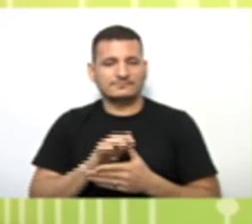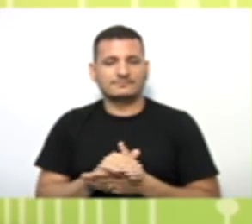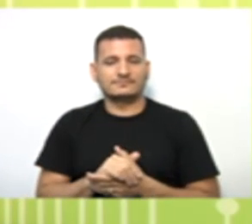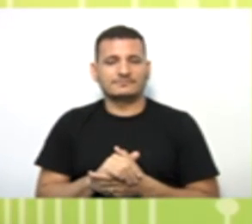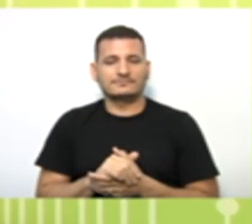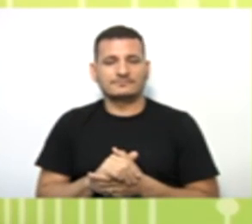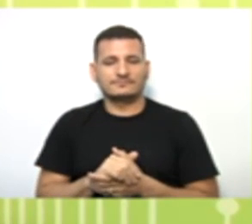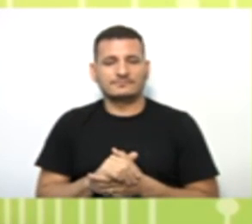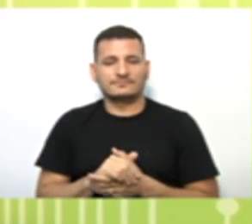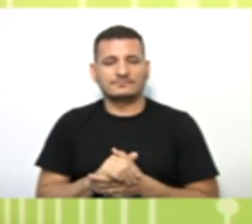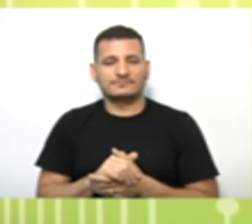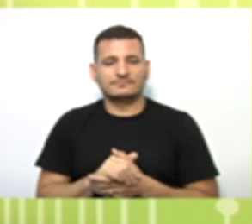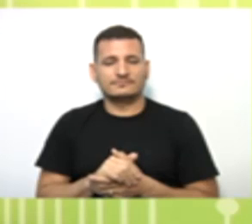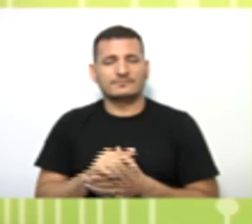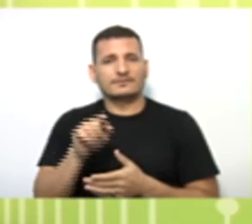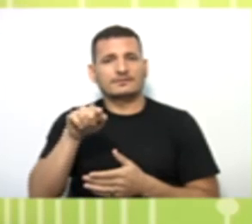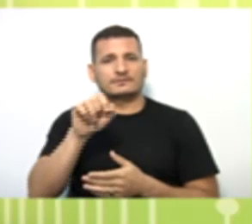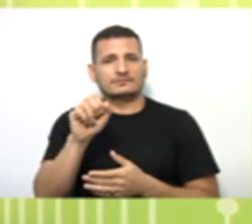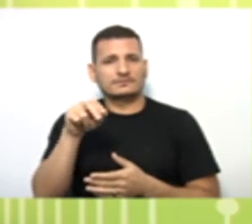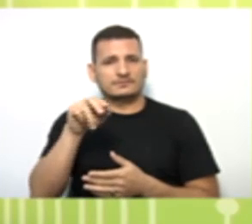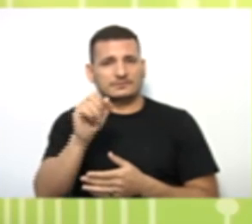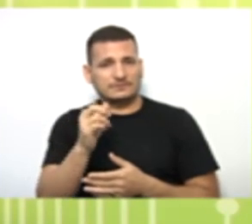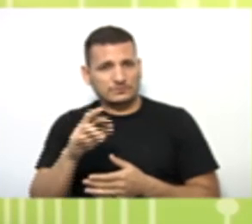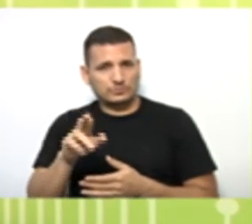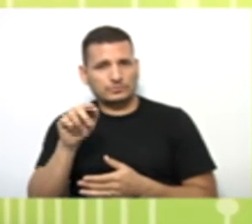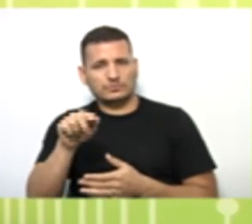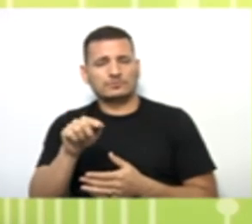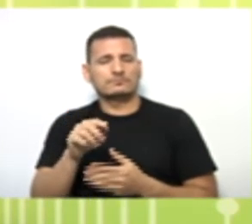acontece? Esses sensores vieram para poder